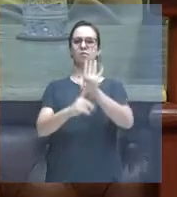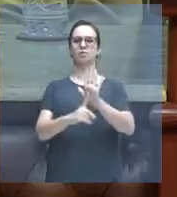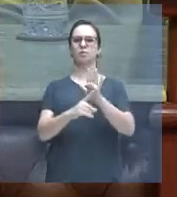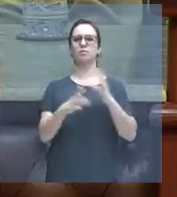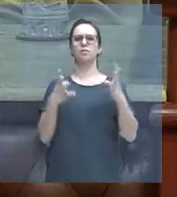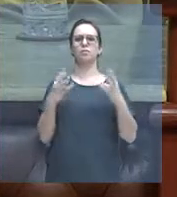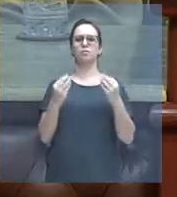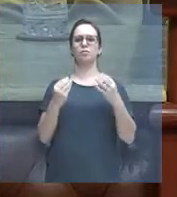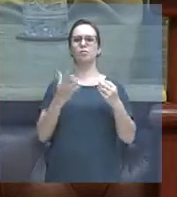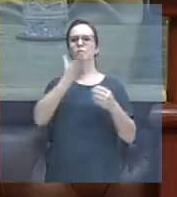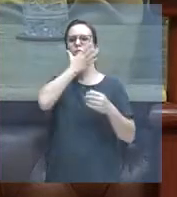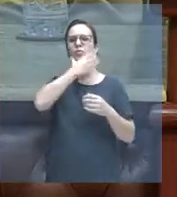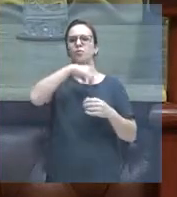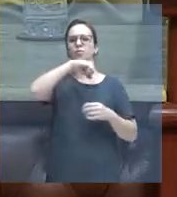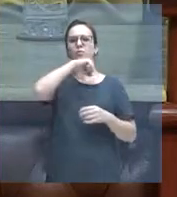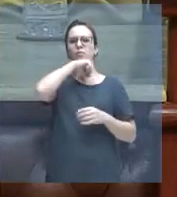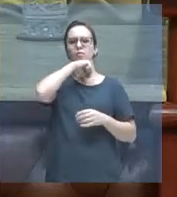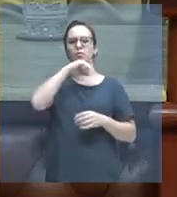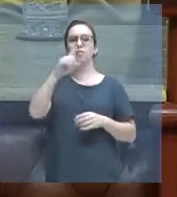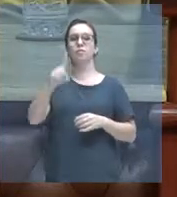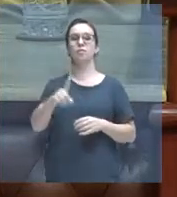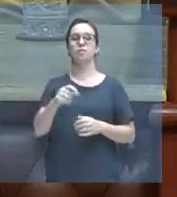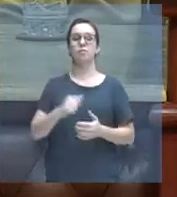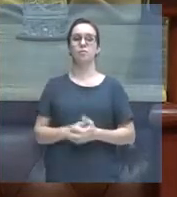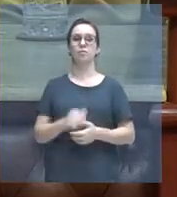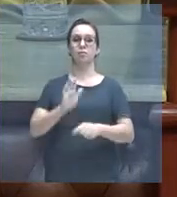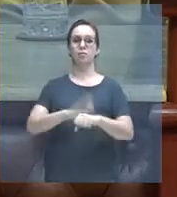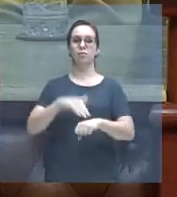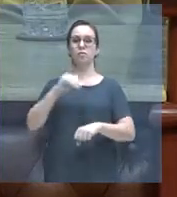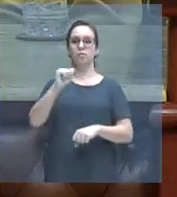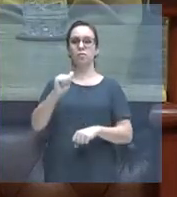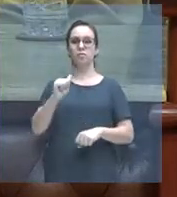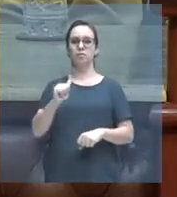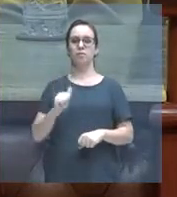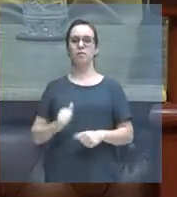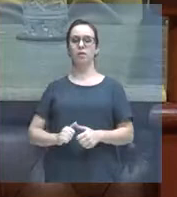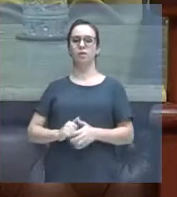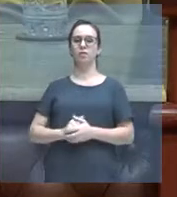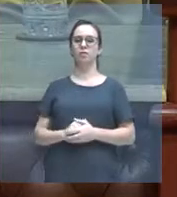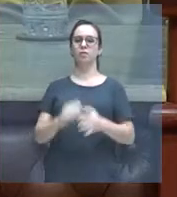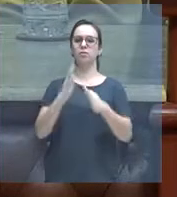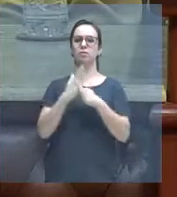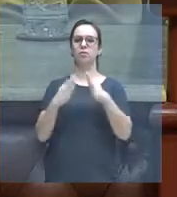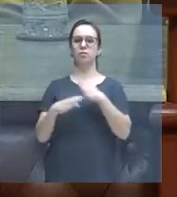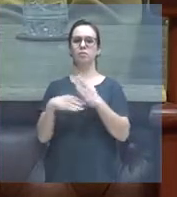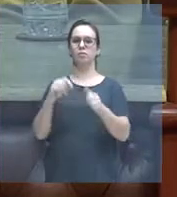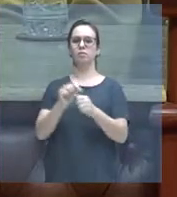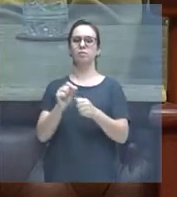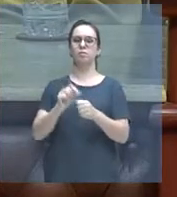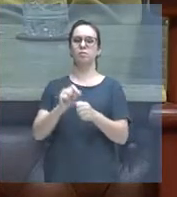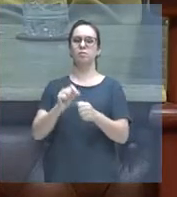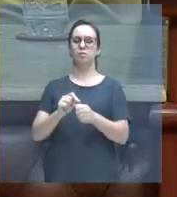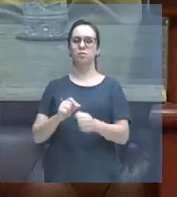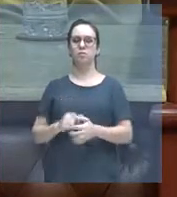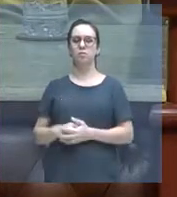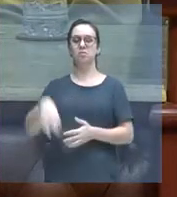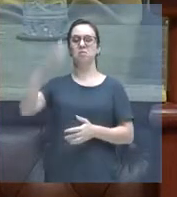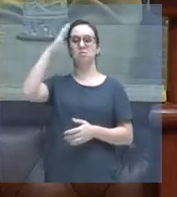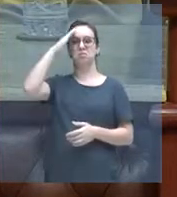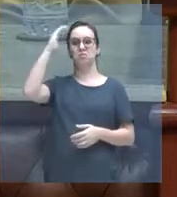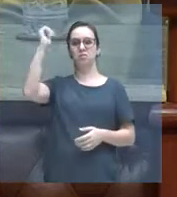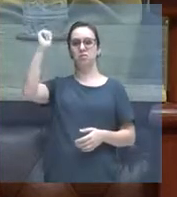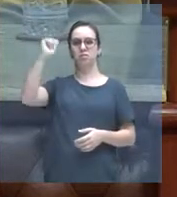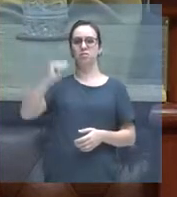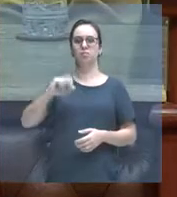é. Além do talento que vocês já falaram, né, da competência dele no